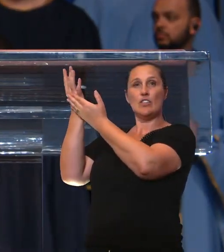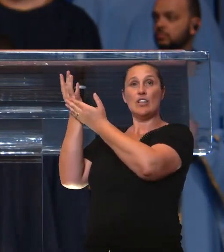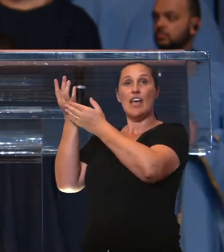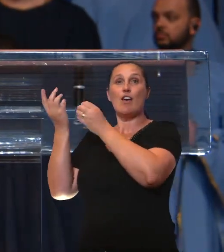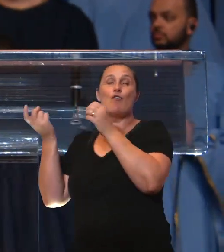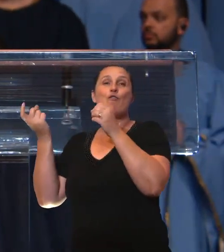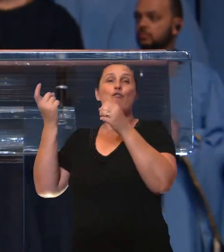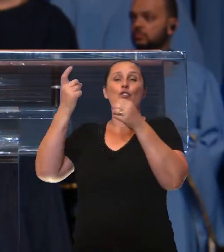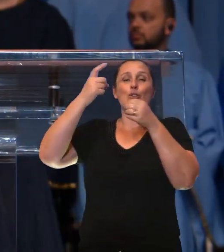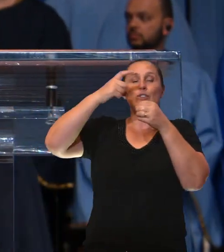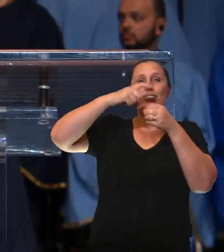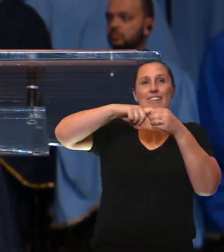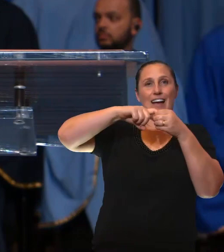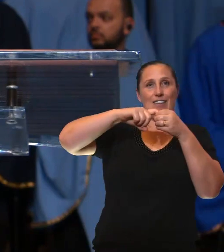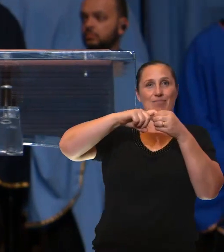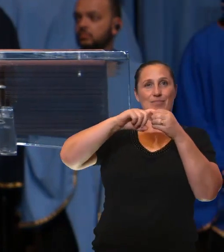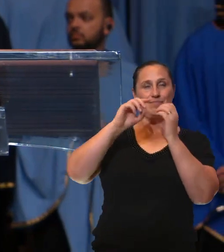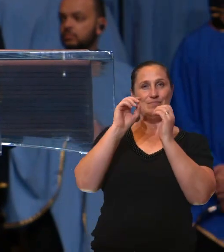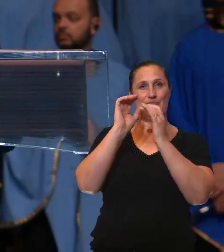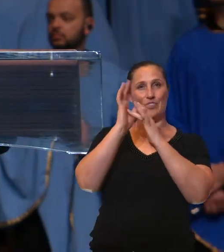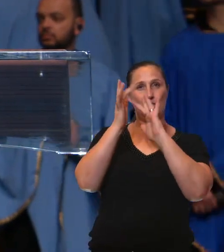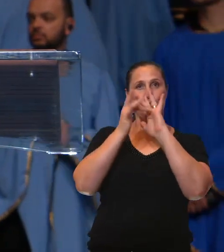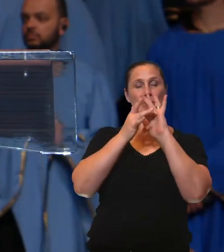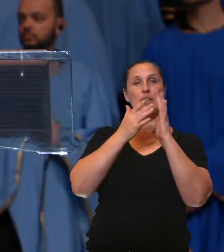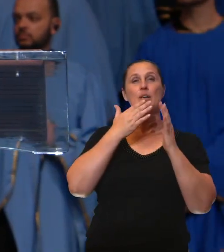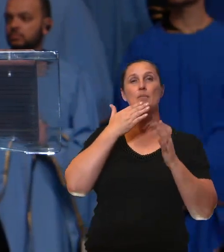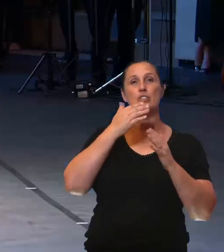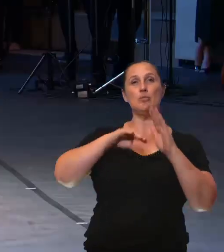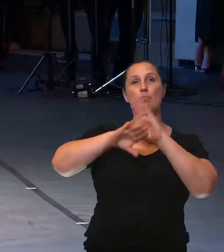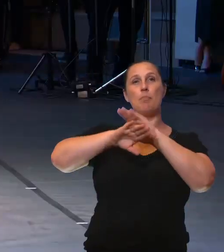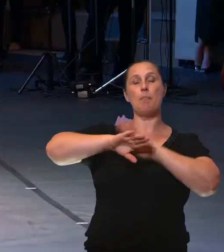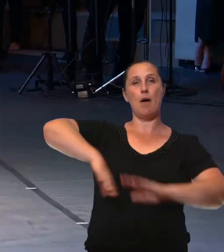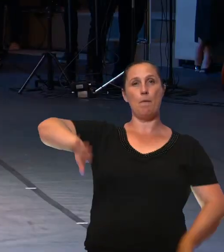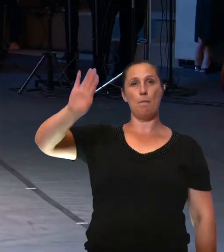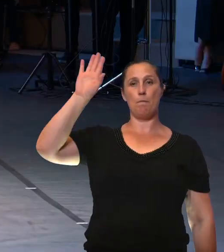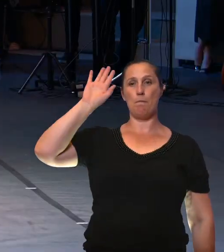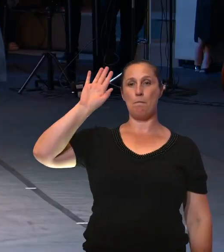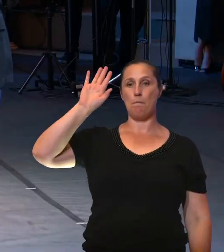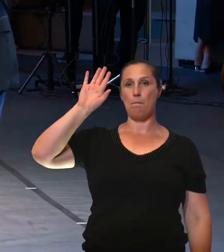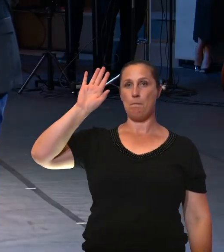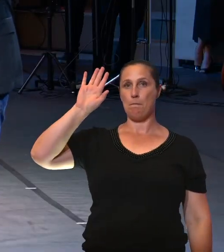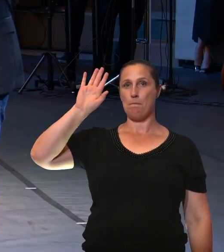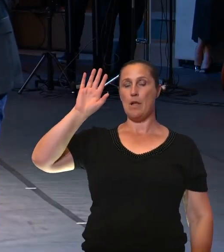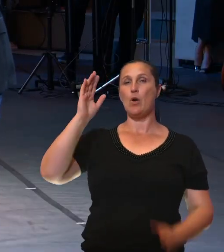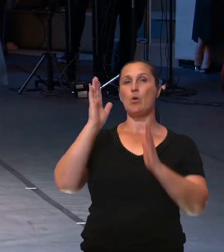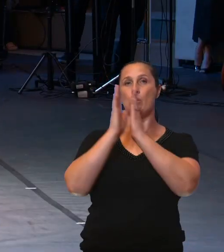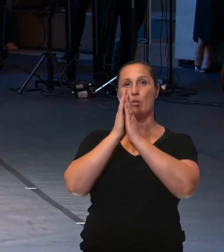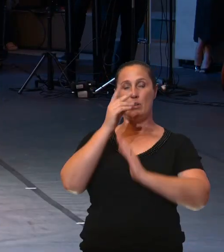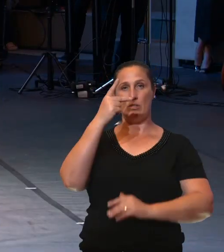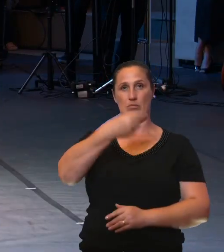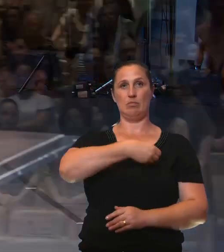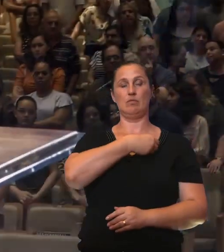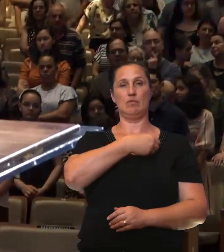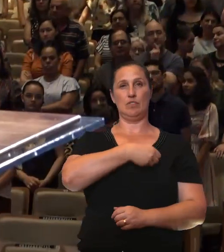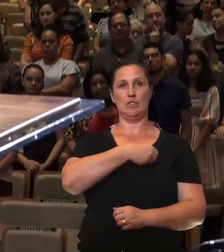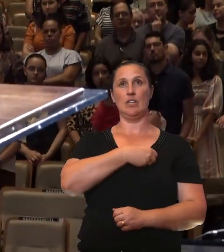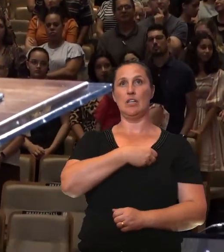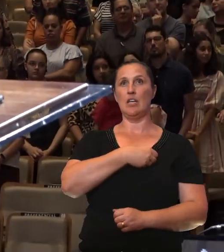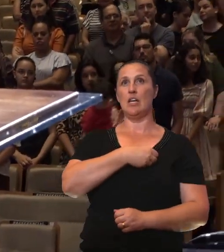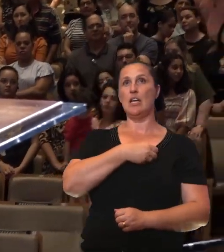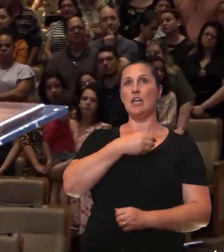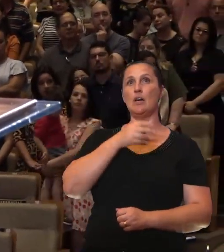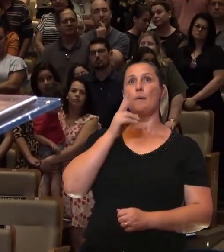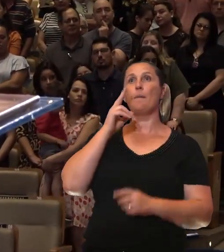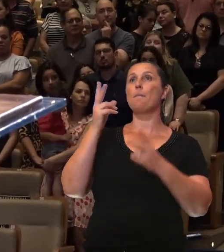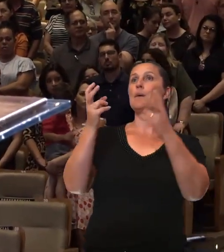para a presença do seu Jesus, eu quero convidar você a levantar a sua mão bem alto, e eu quero orar por você. Eu vejo alguns, se você